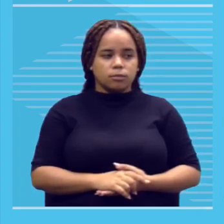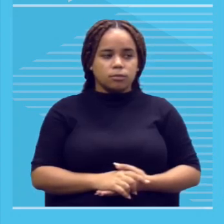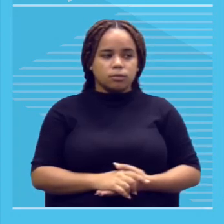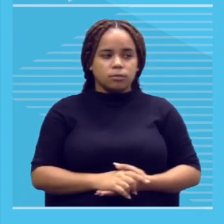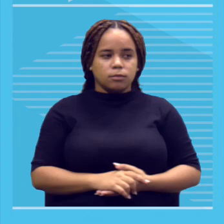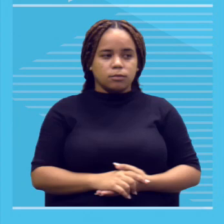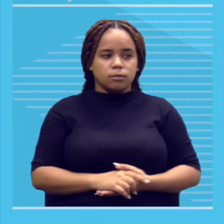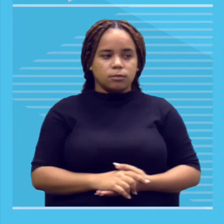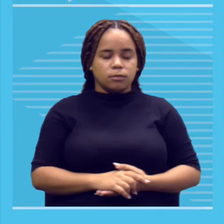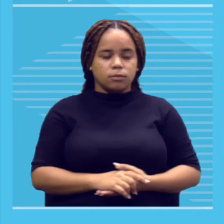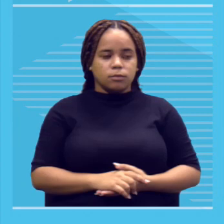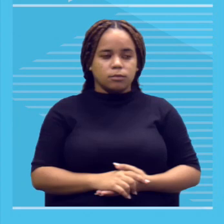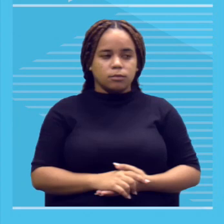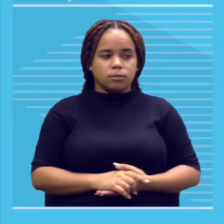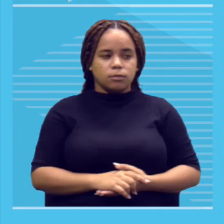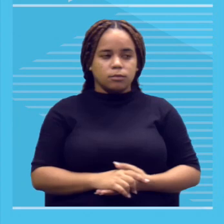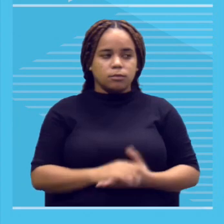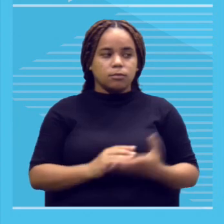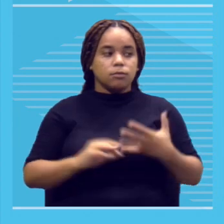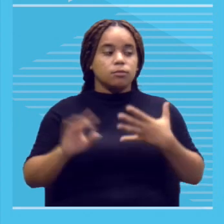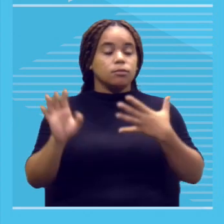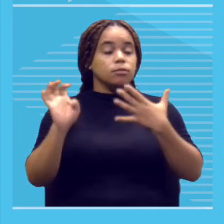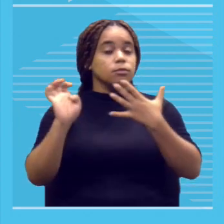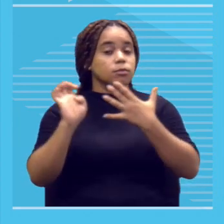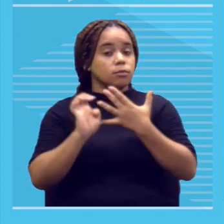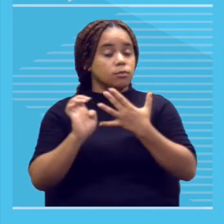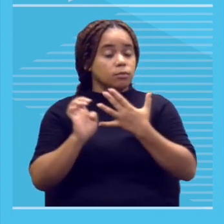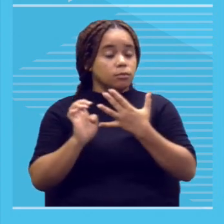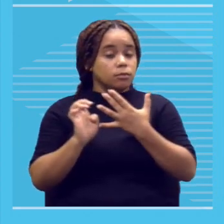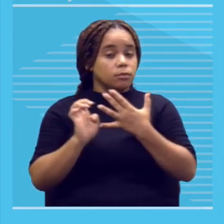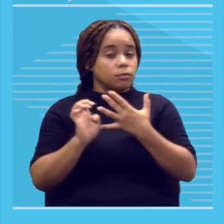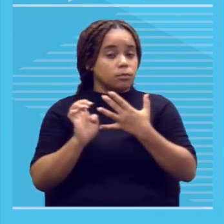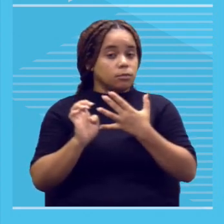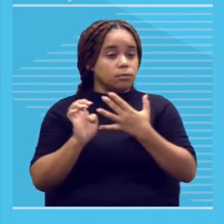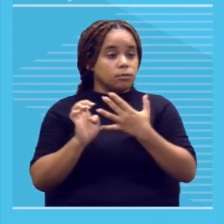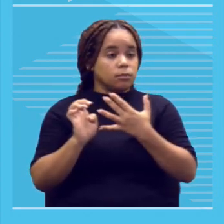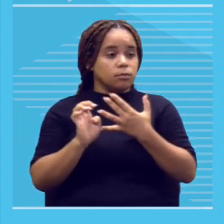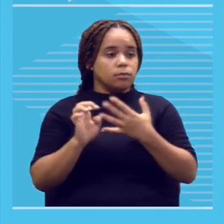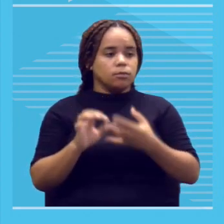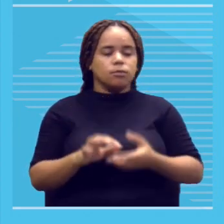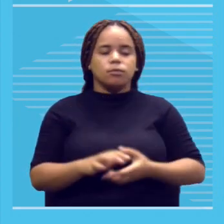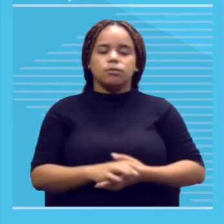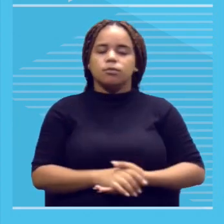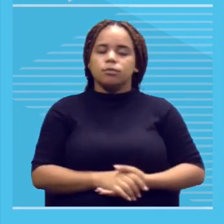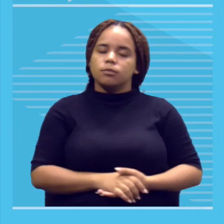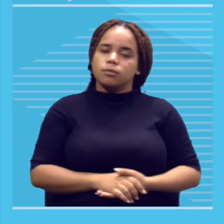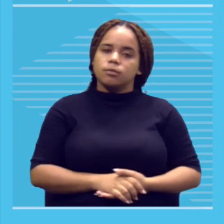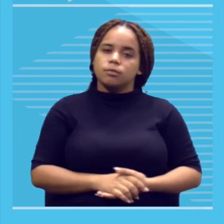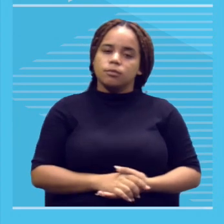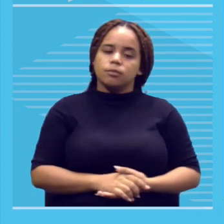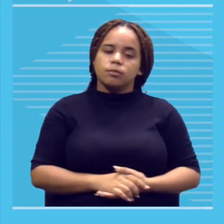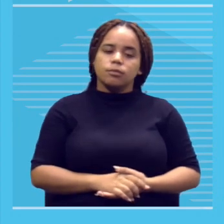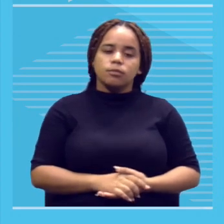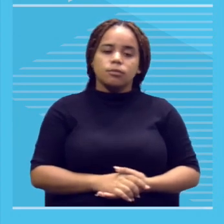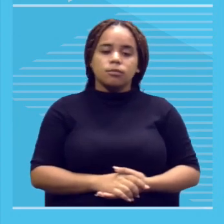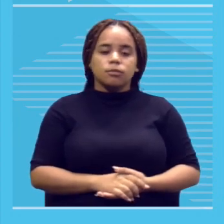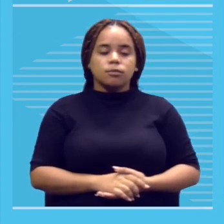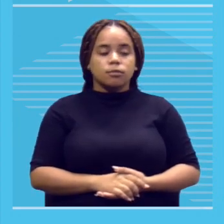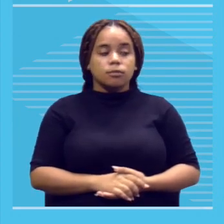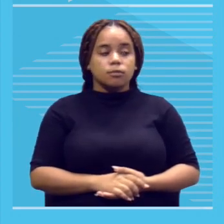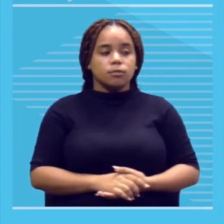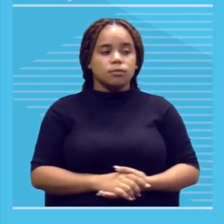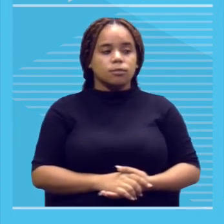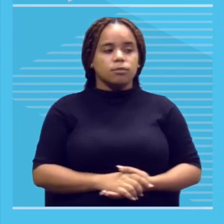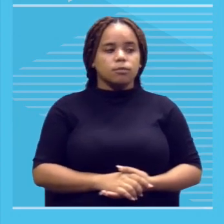ao pôr do sol letra e fazer peregrinação a Meca pelo menos